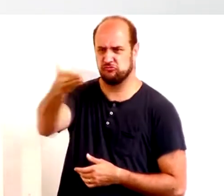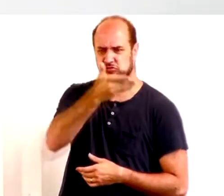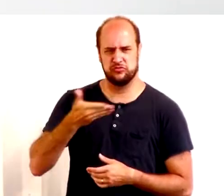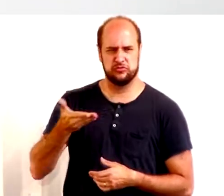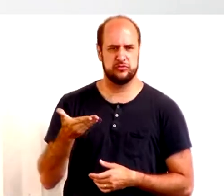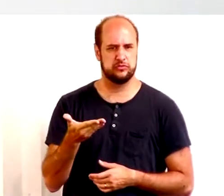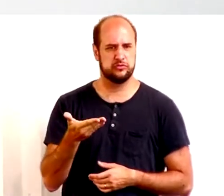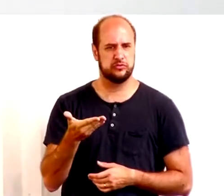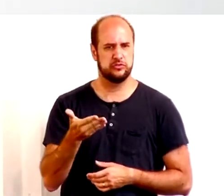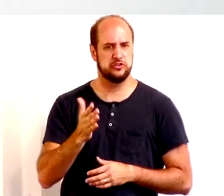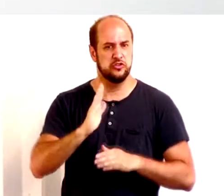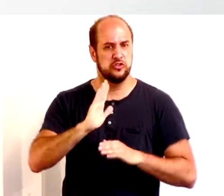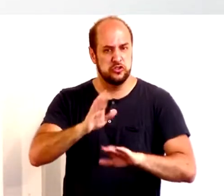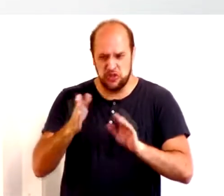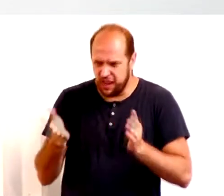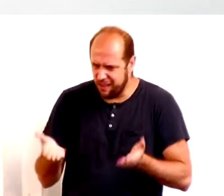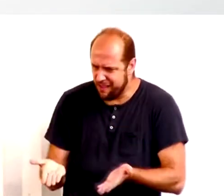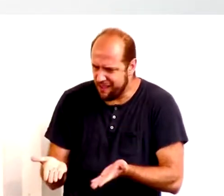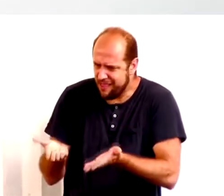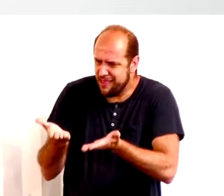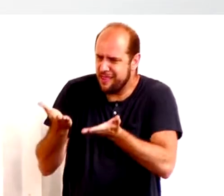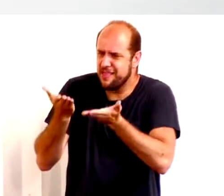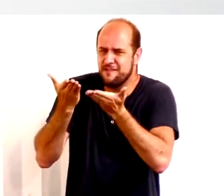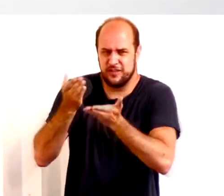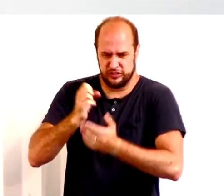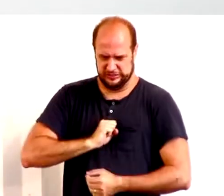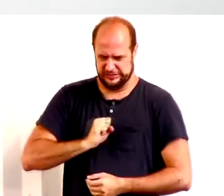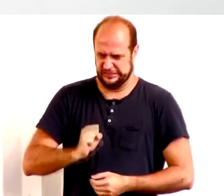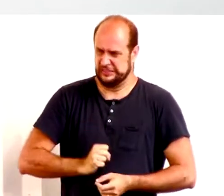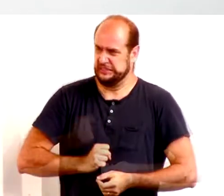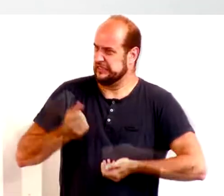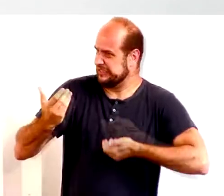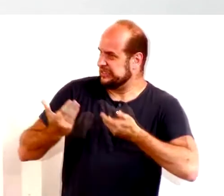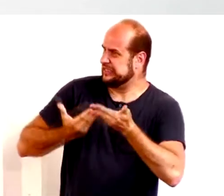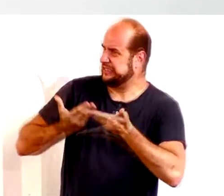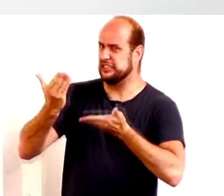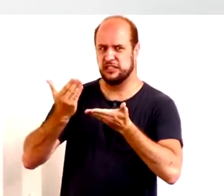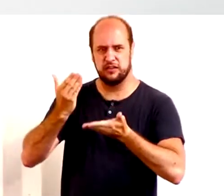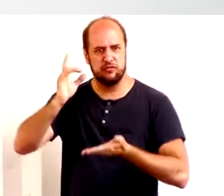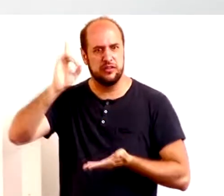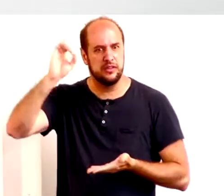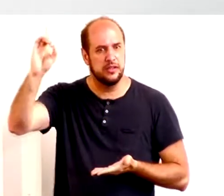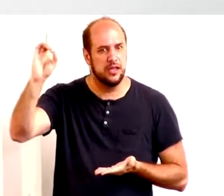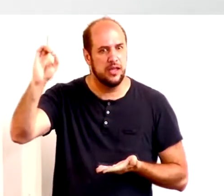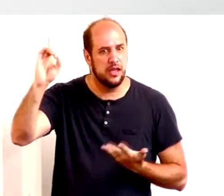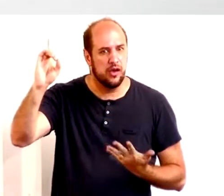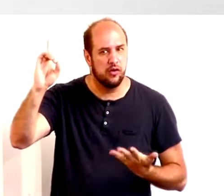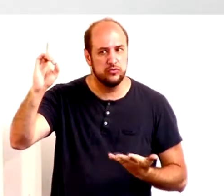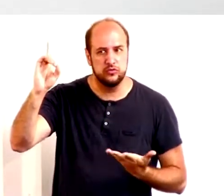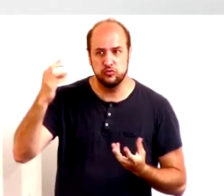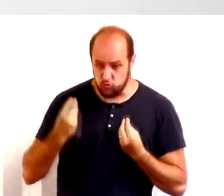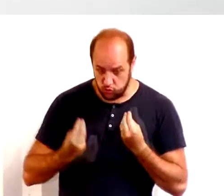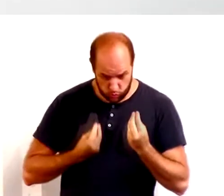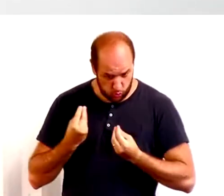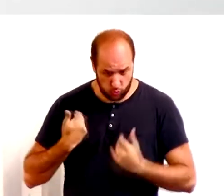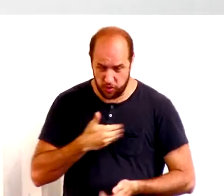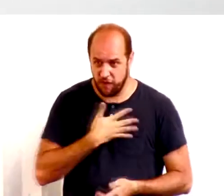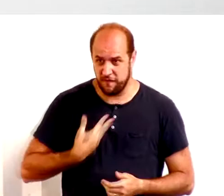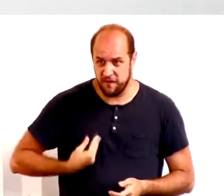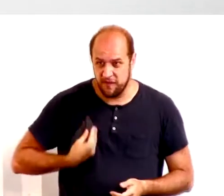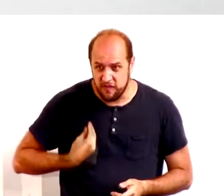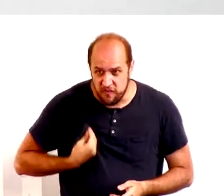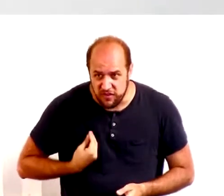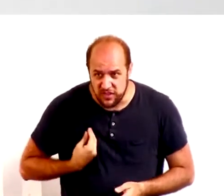fomos elevados ao status de sacerdócio real, quem somos nós? Depois de saber que